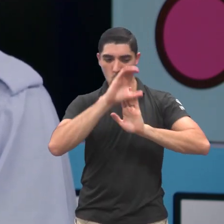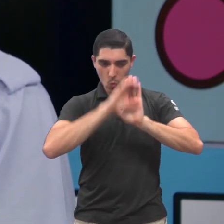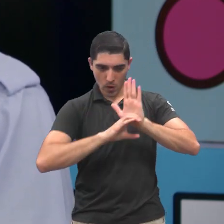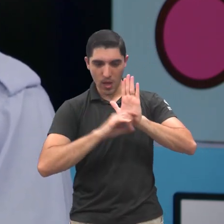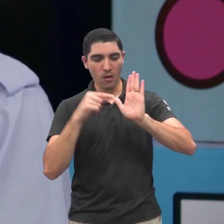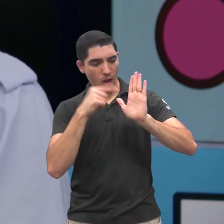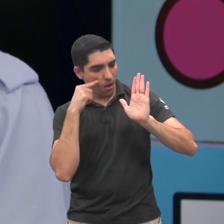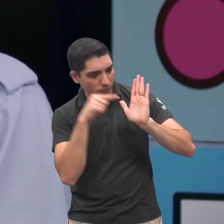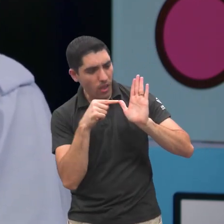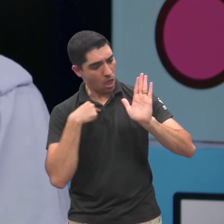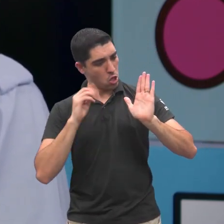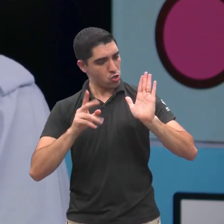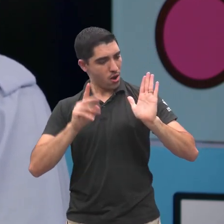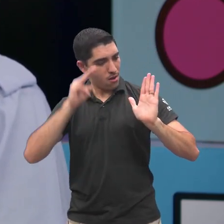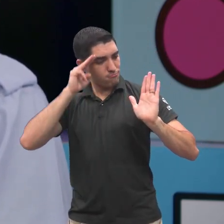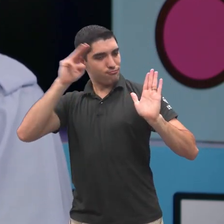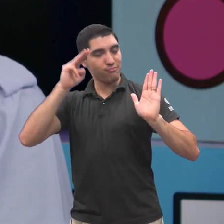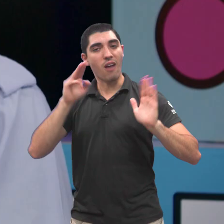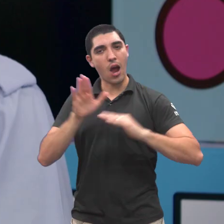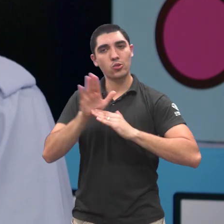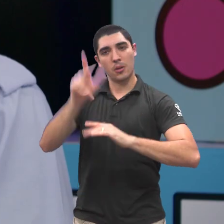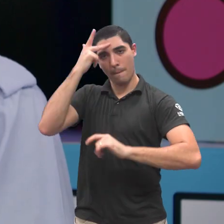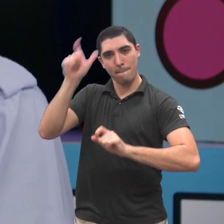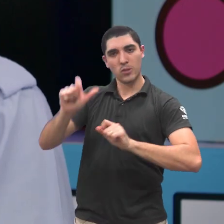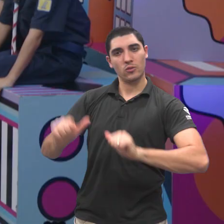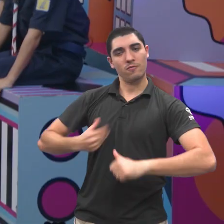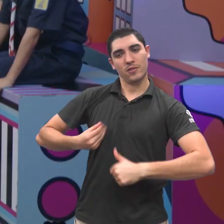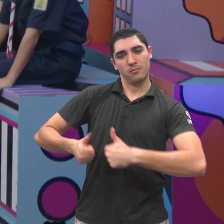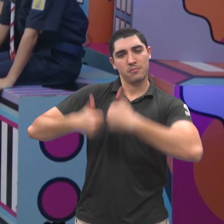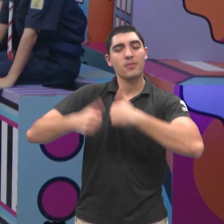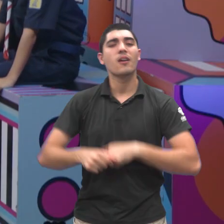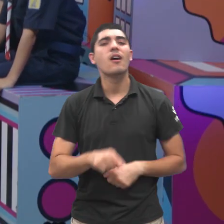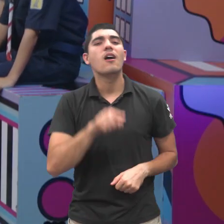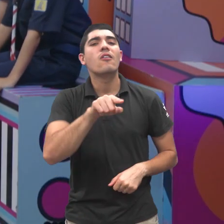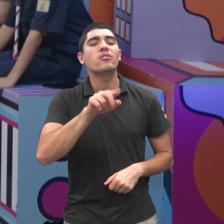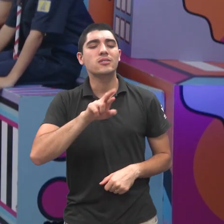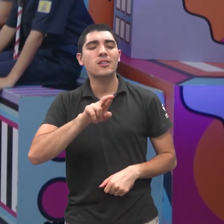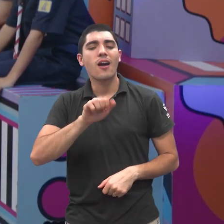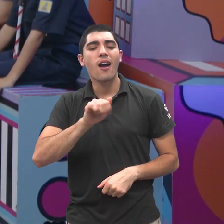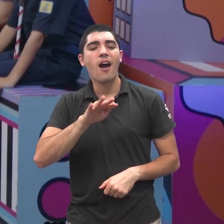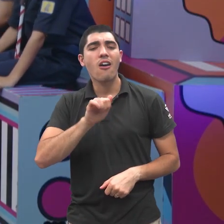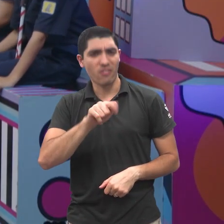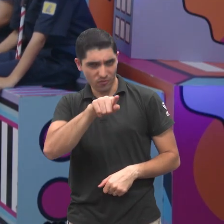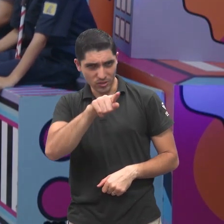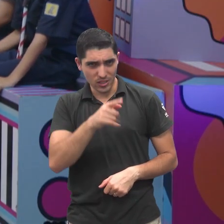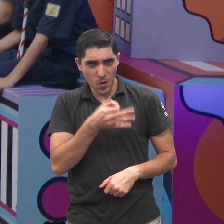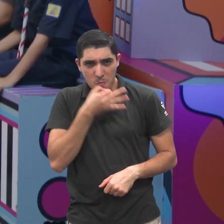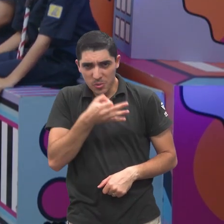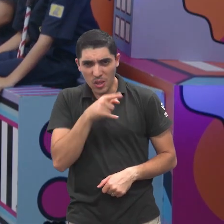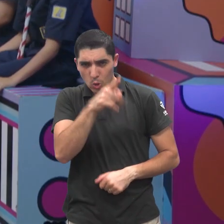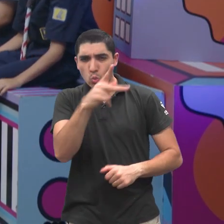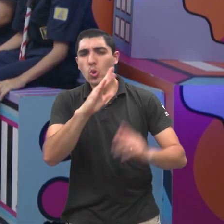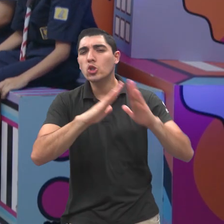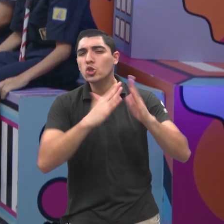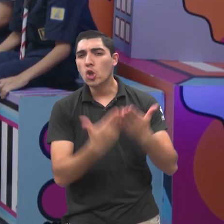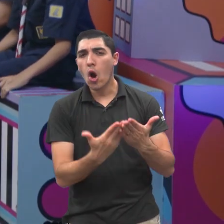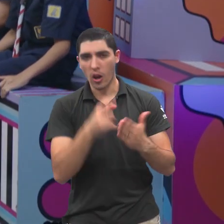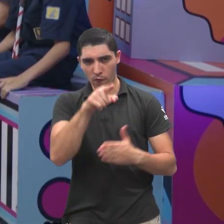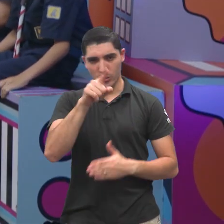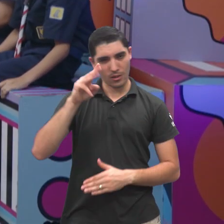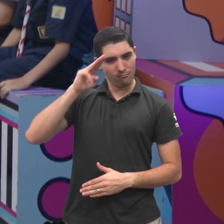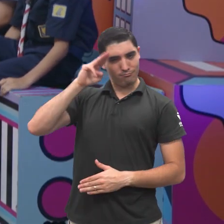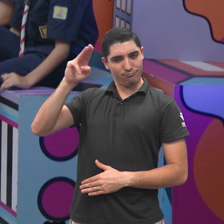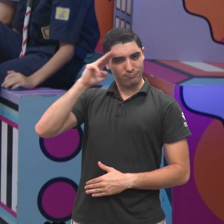Faz mesmo a diferença na vida das pessoas. Você sente isso, Rafa, na sua escola? Você acha que o escotismo tem te ajudado a ser